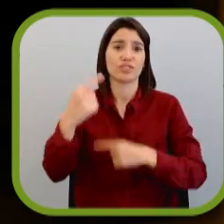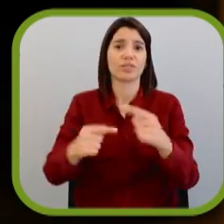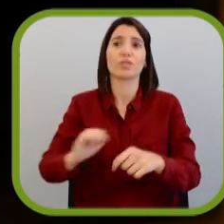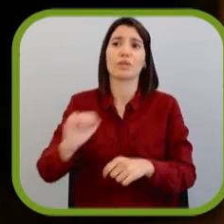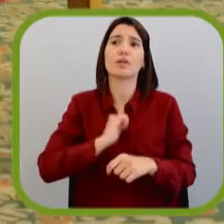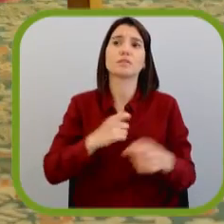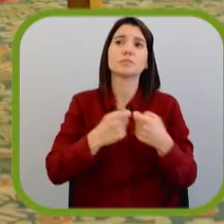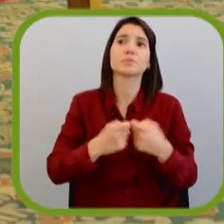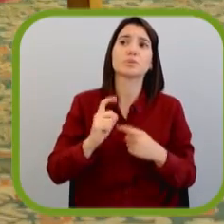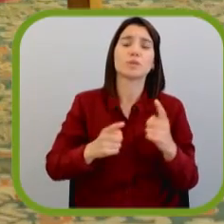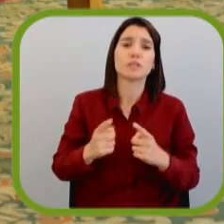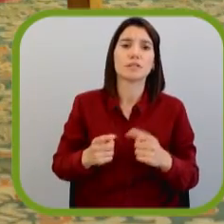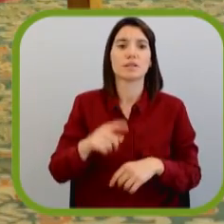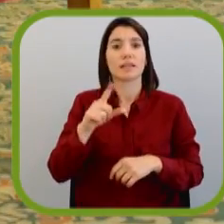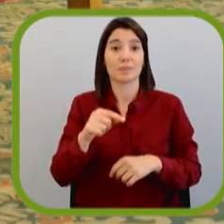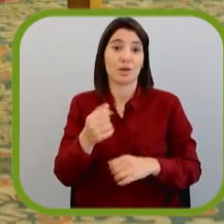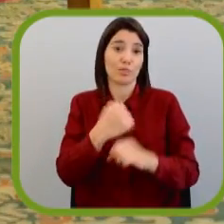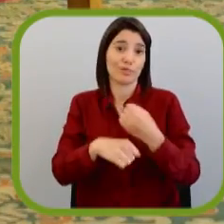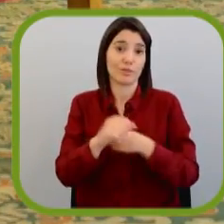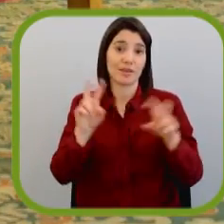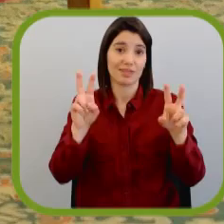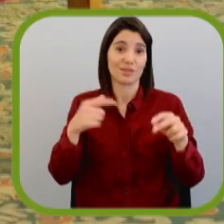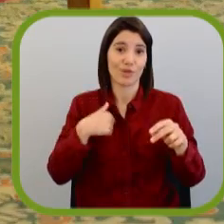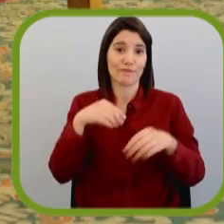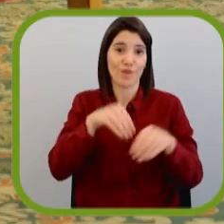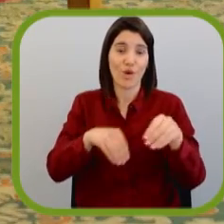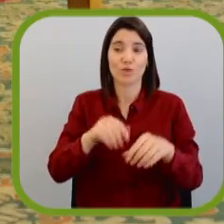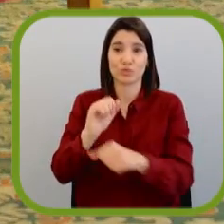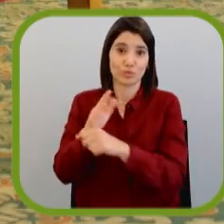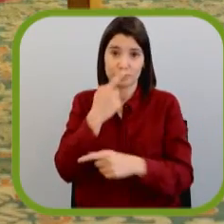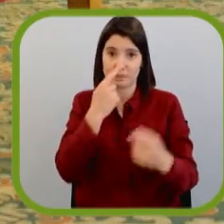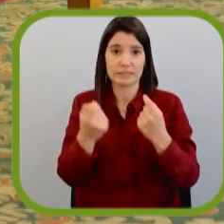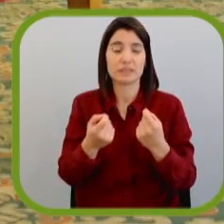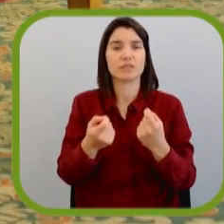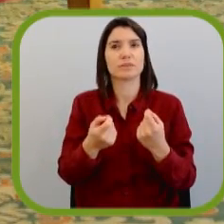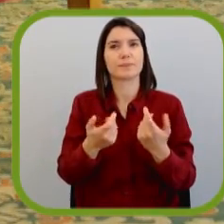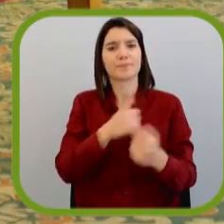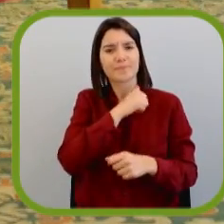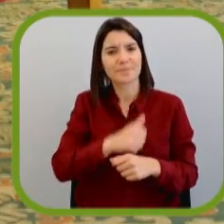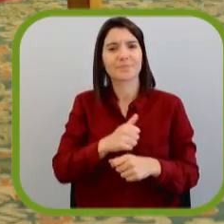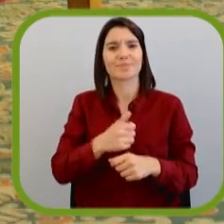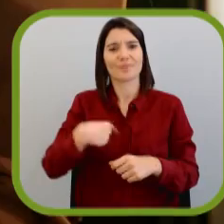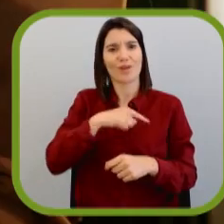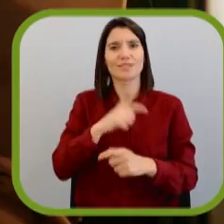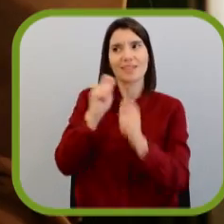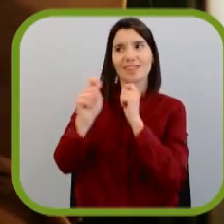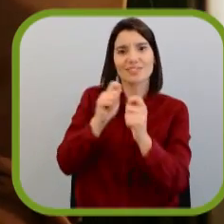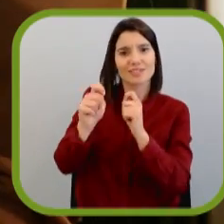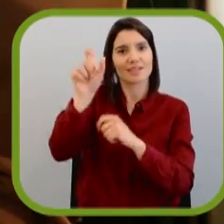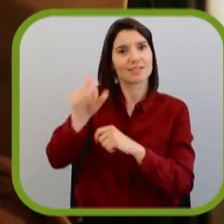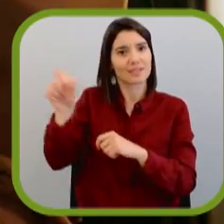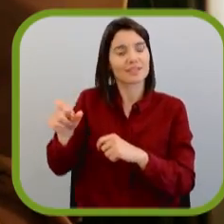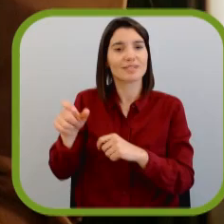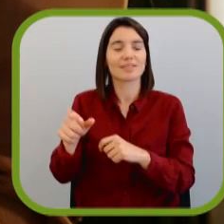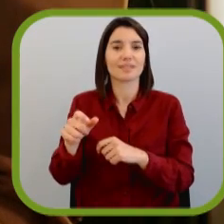nossa geração, e também que lá está, no movimento Eu Voto e noutros movimentos parecidos, que nos deixem